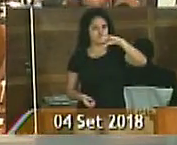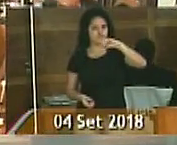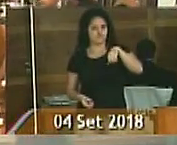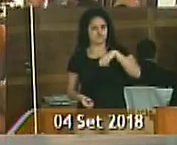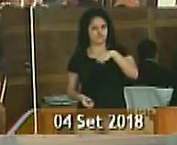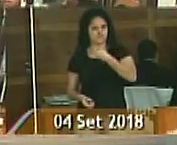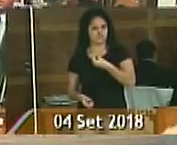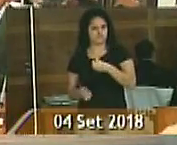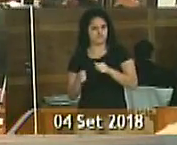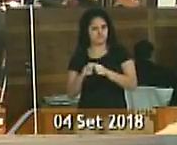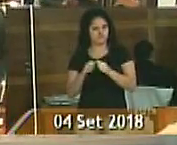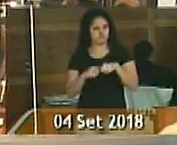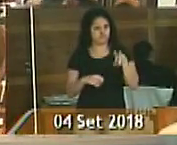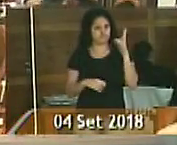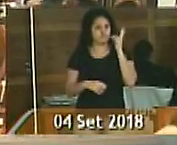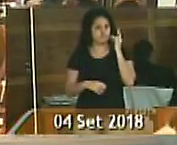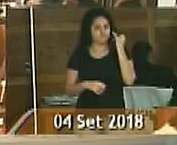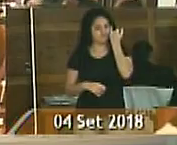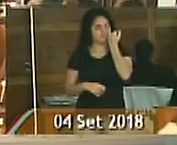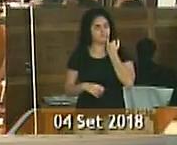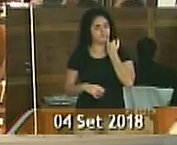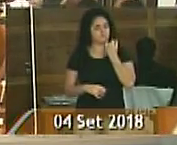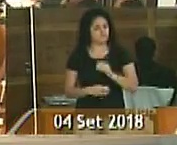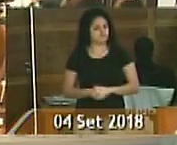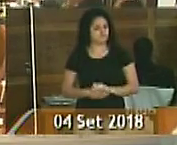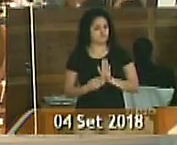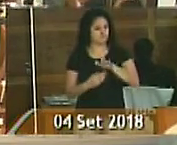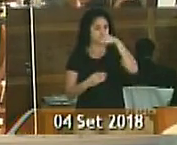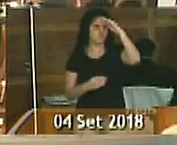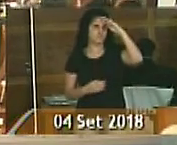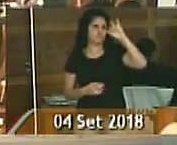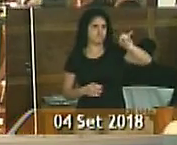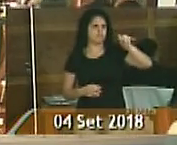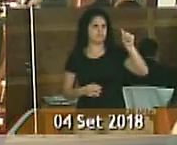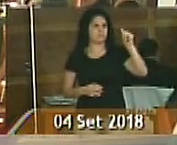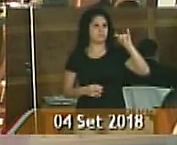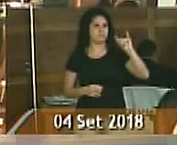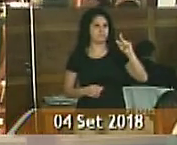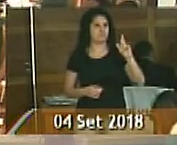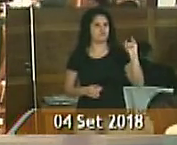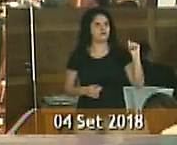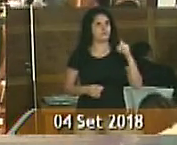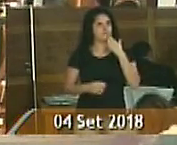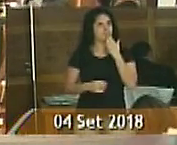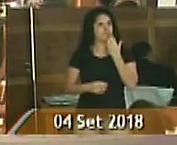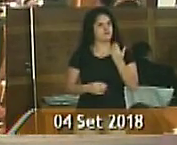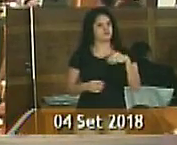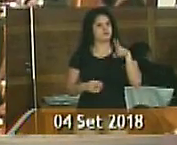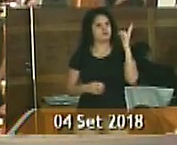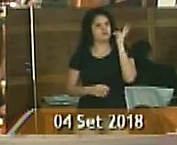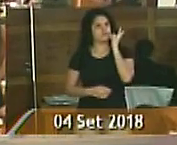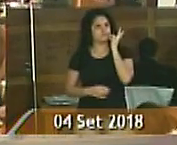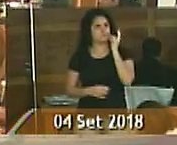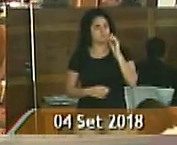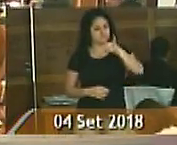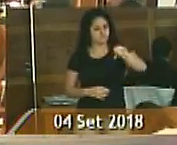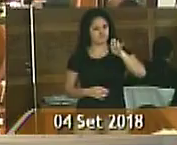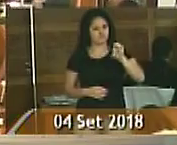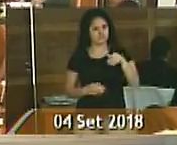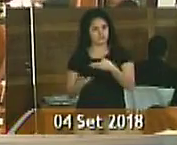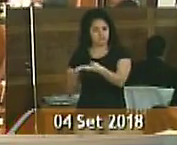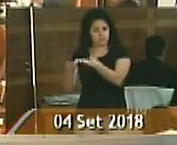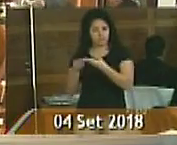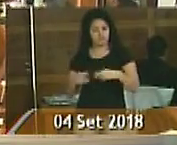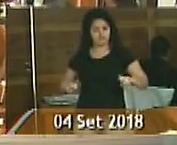vereadora Jane Veiga, representados pelo comandante Jairo França. Solicito ao vereador Jean que adentre ao